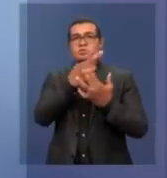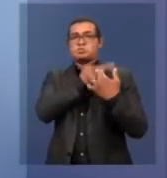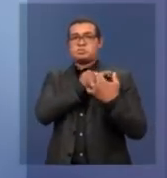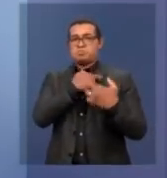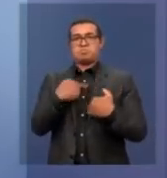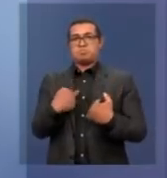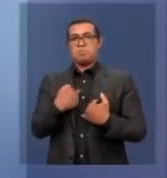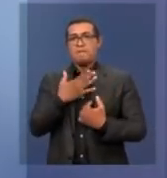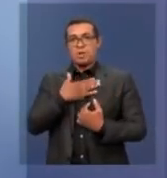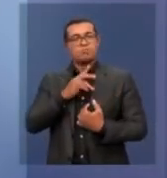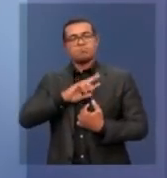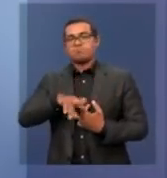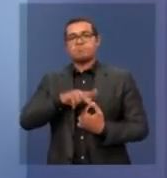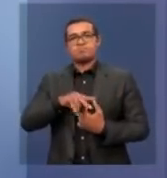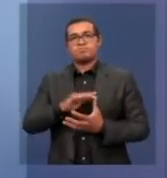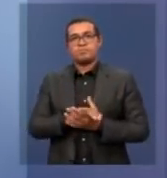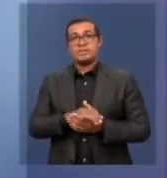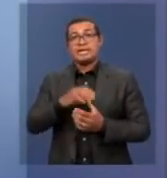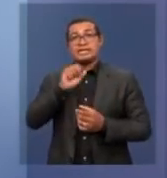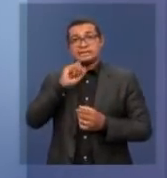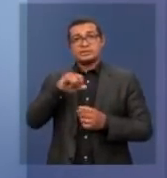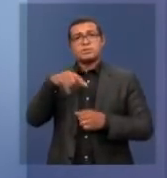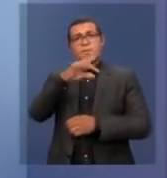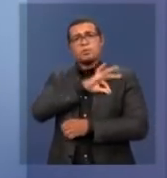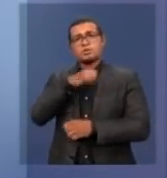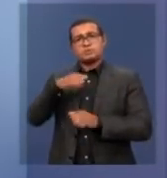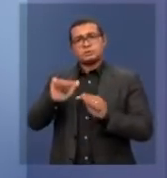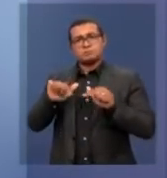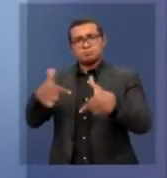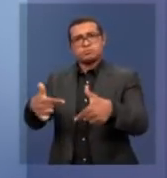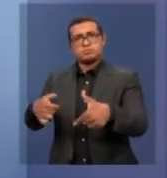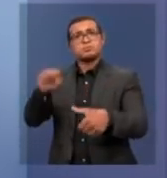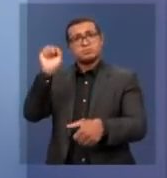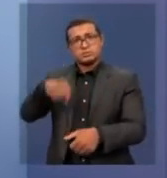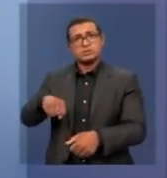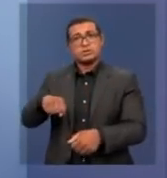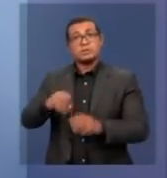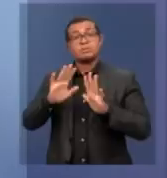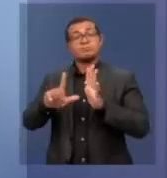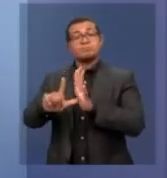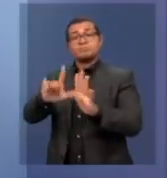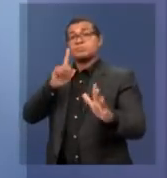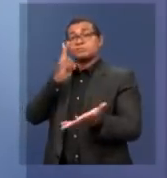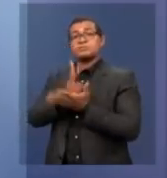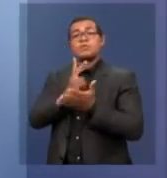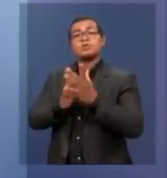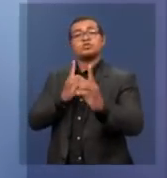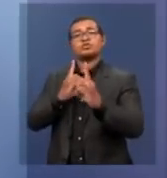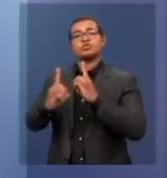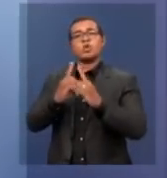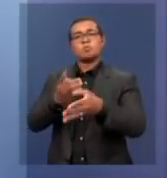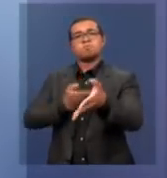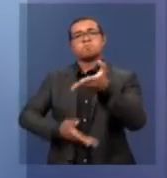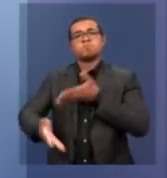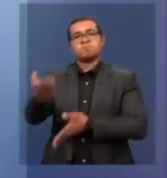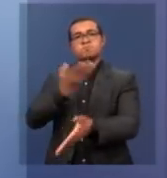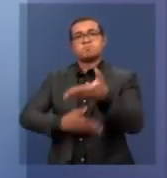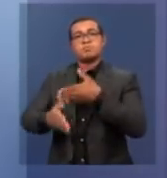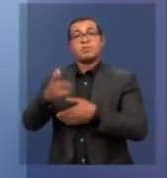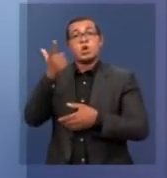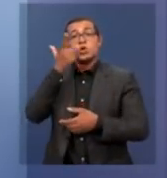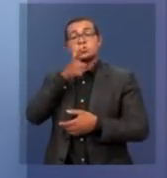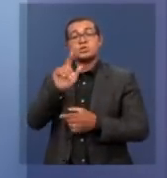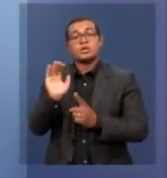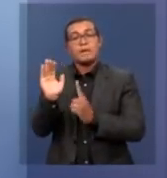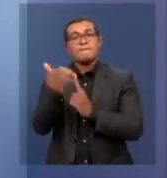com a legislação quando tinha que agia e dialogava sempre antes para poder proteger a sociedade queria manifestar